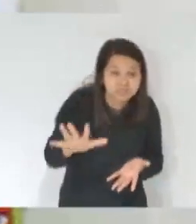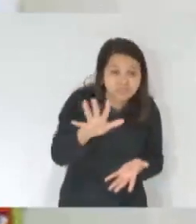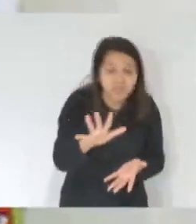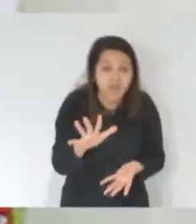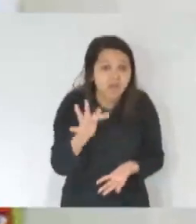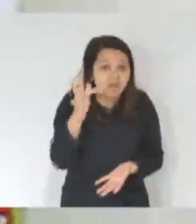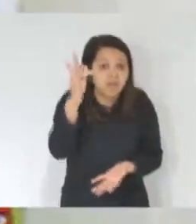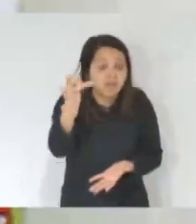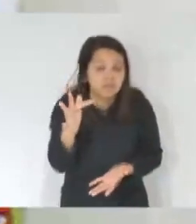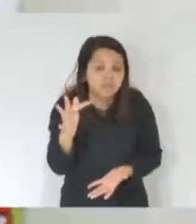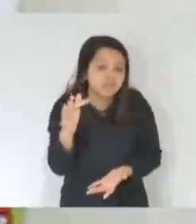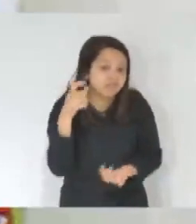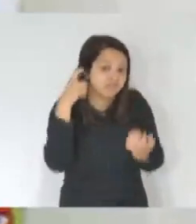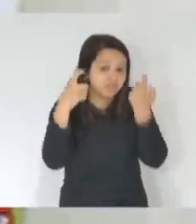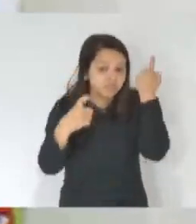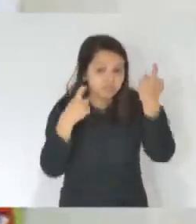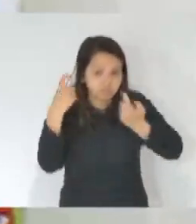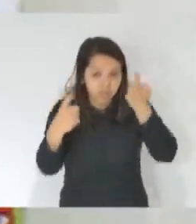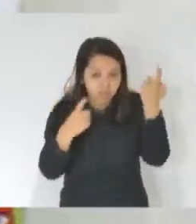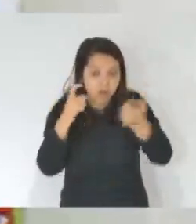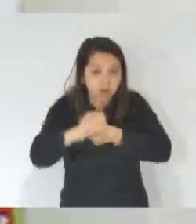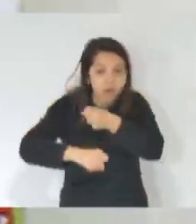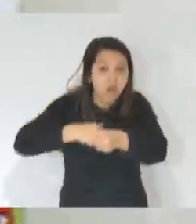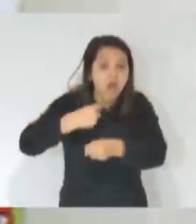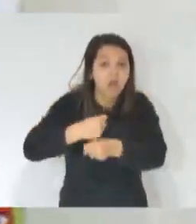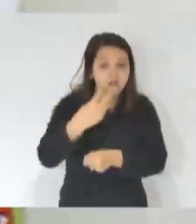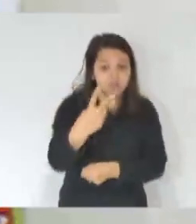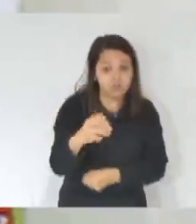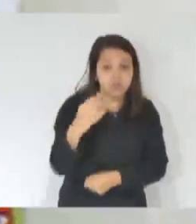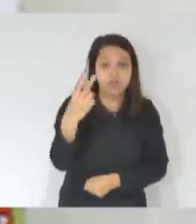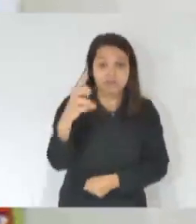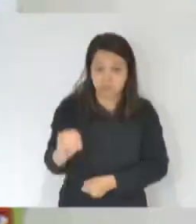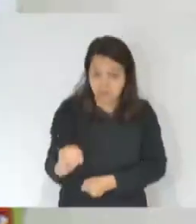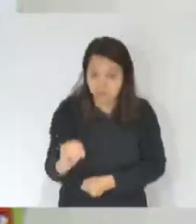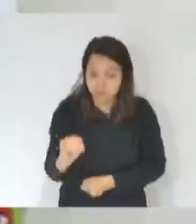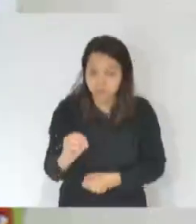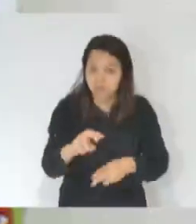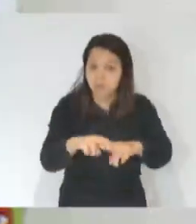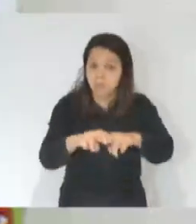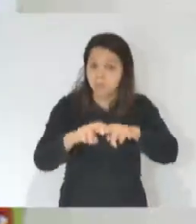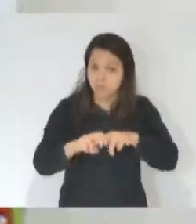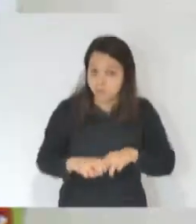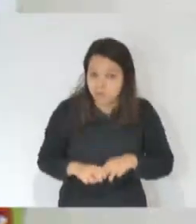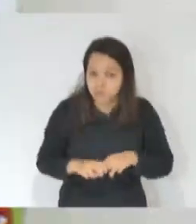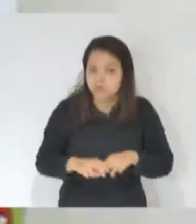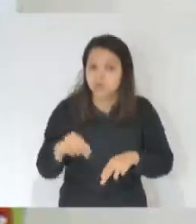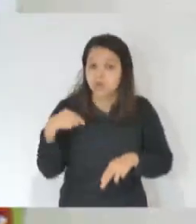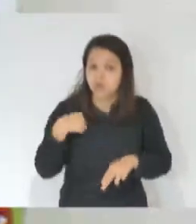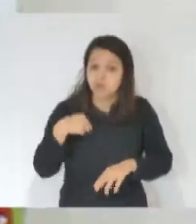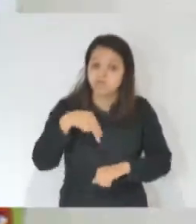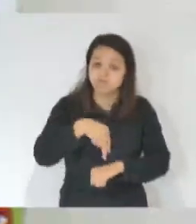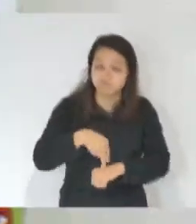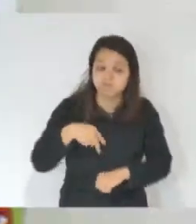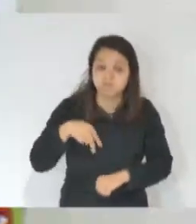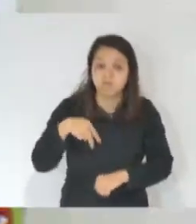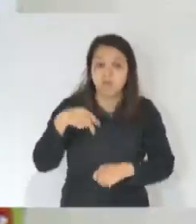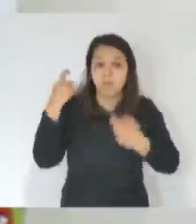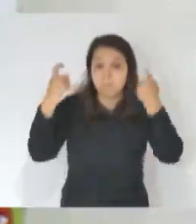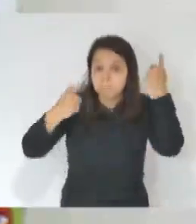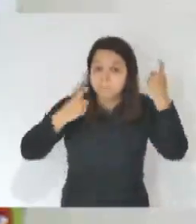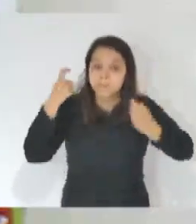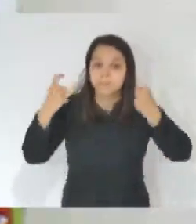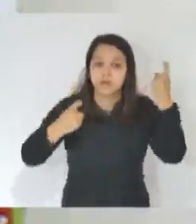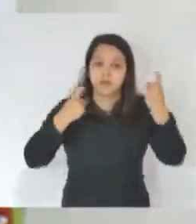preocupante para o próximo ano de 2020. Por isso, venho a esta tribuna preocupado, porque